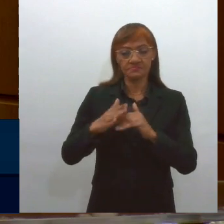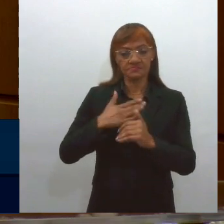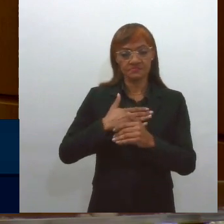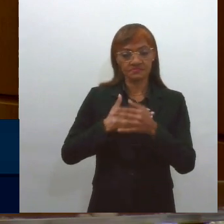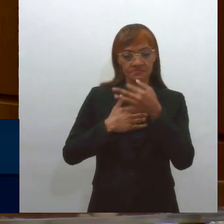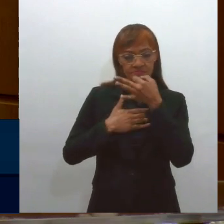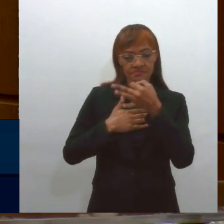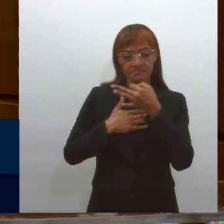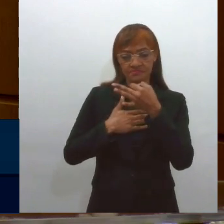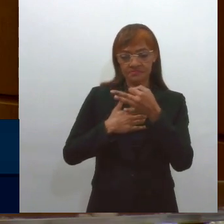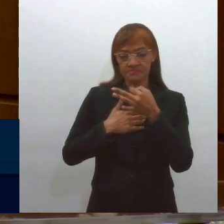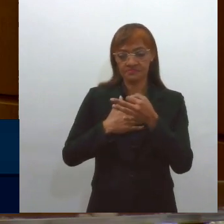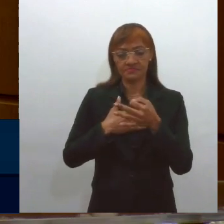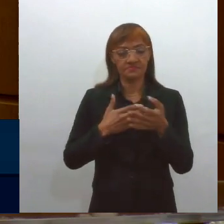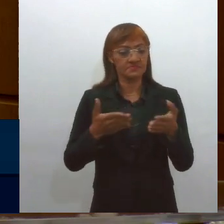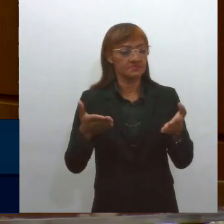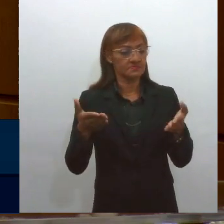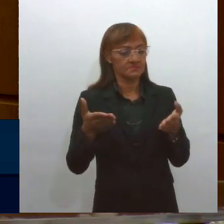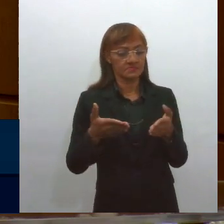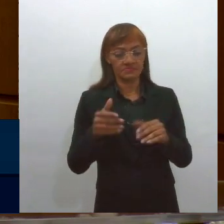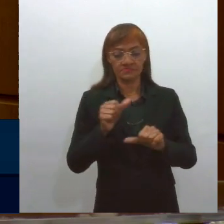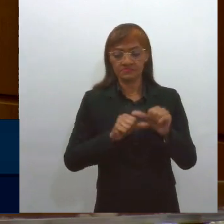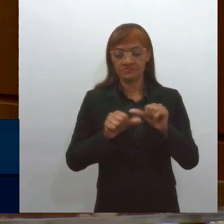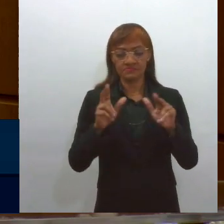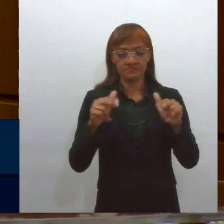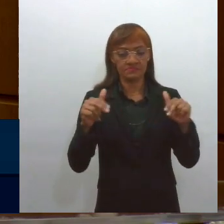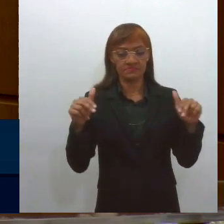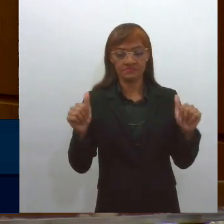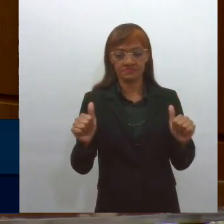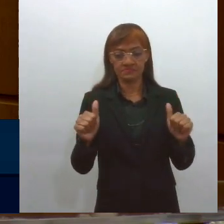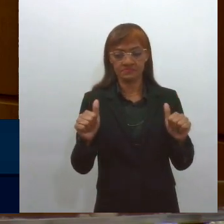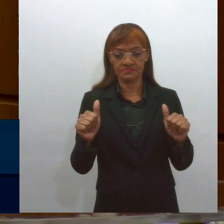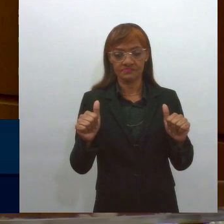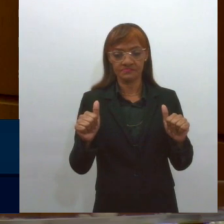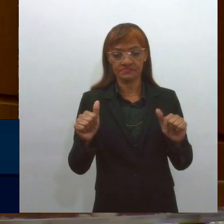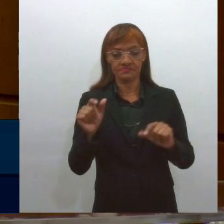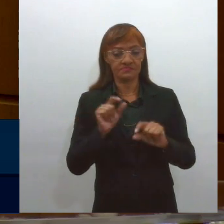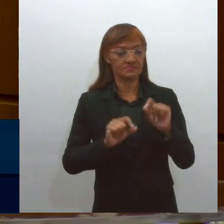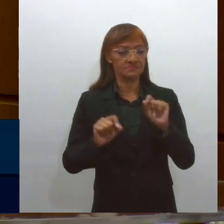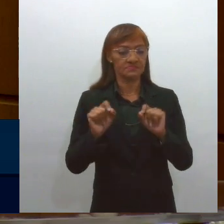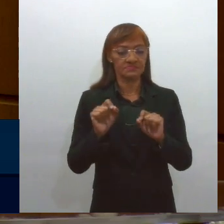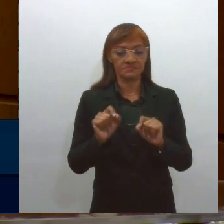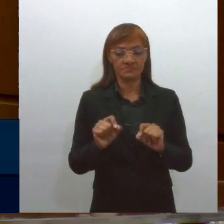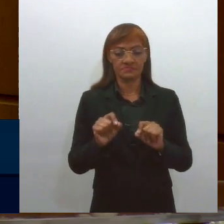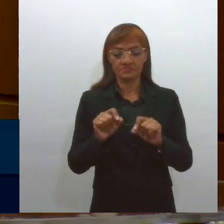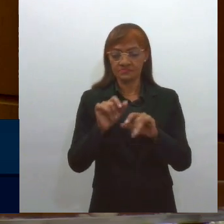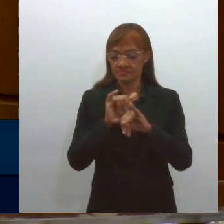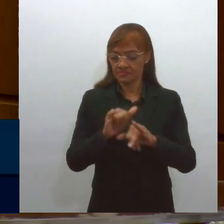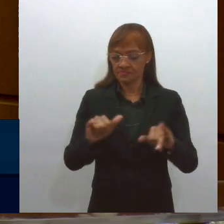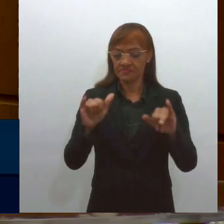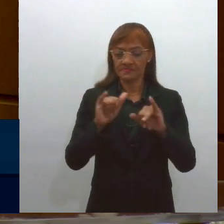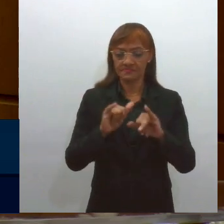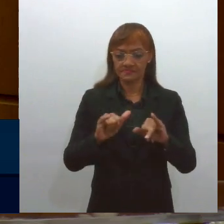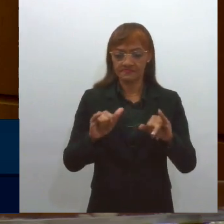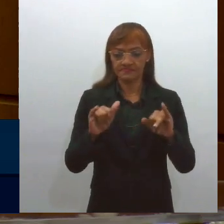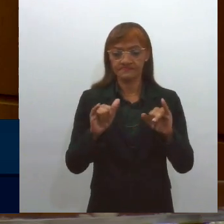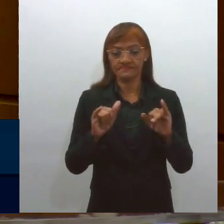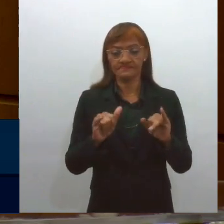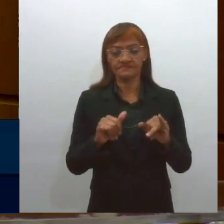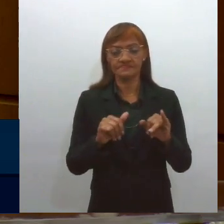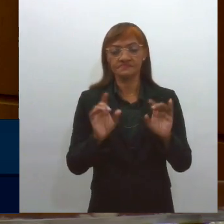na comunicação, é o fato da informação ser algo tão preciosa em